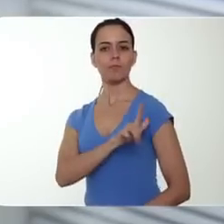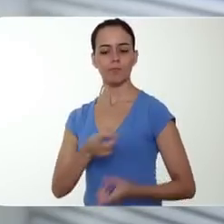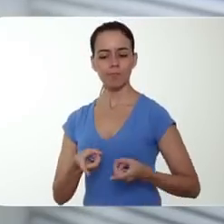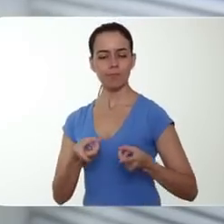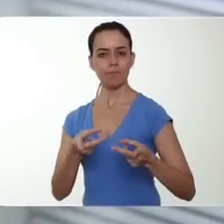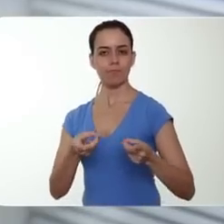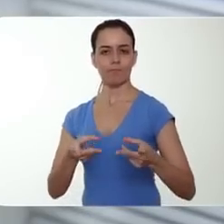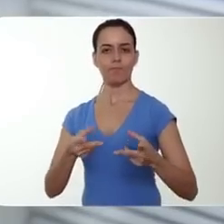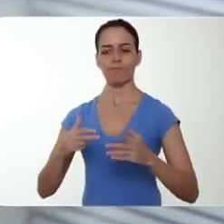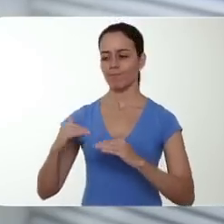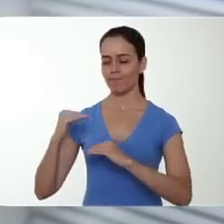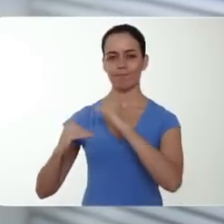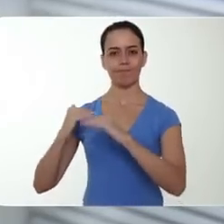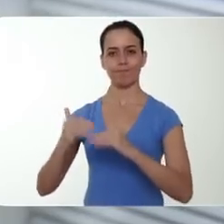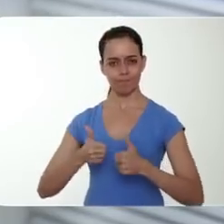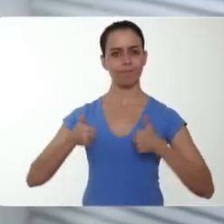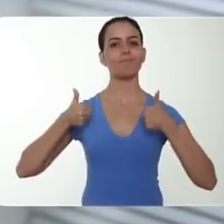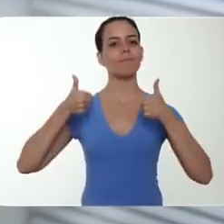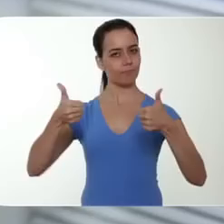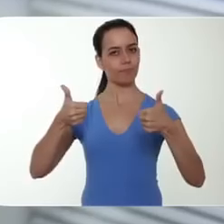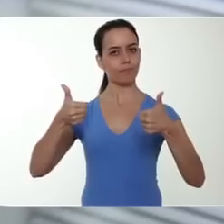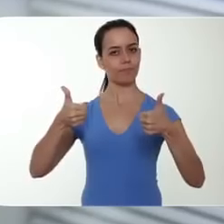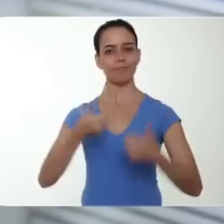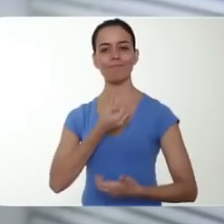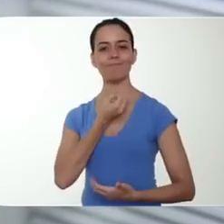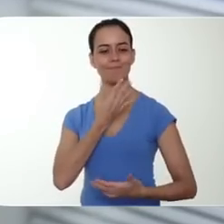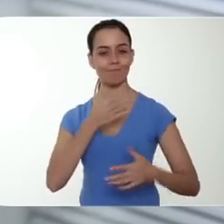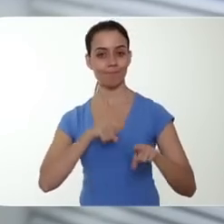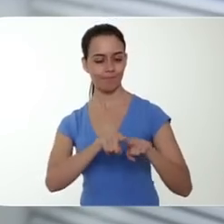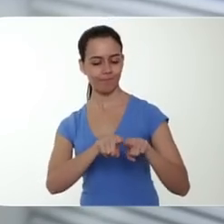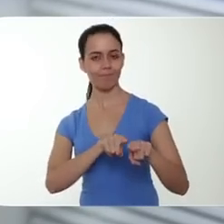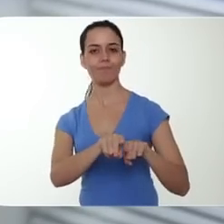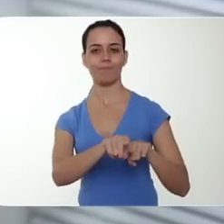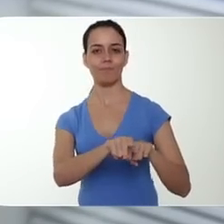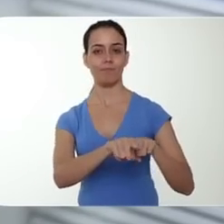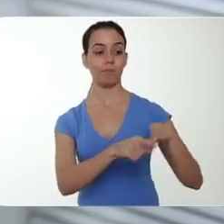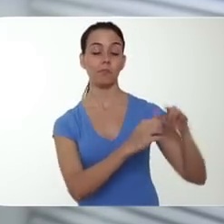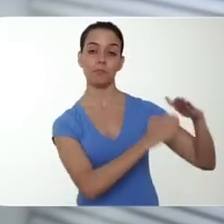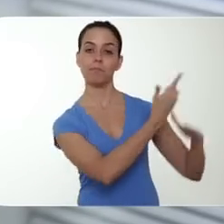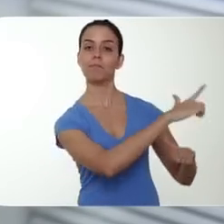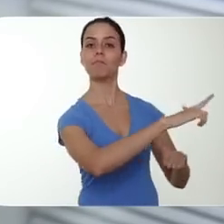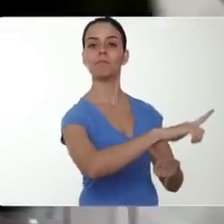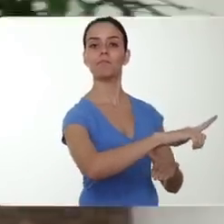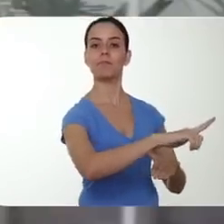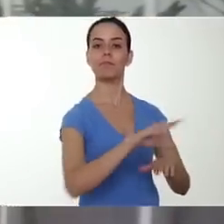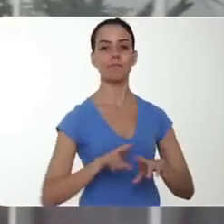ser realmente conquistar grandes resultados aí no mercado, né, e seja uma vantagem competitiva em frente às demais